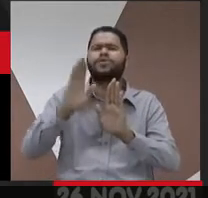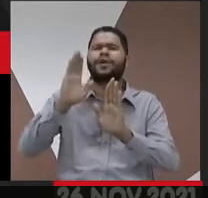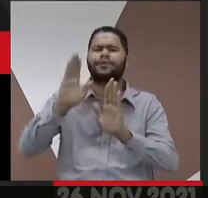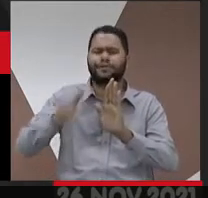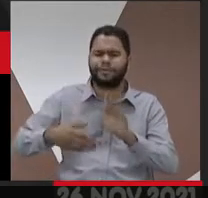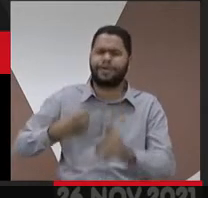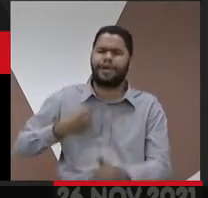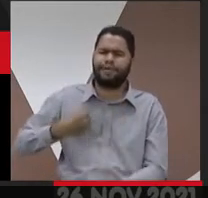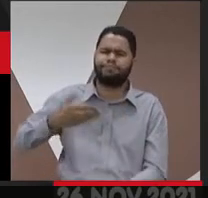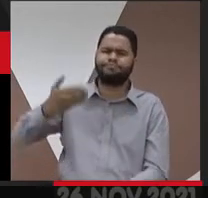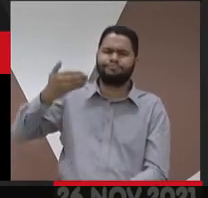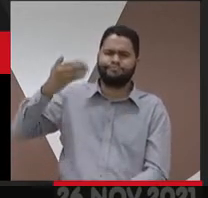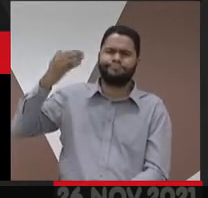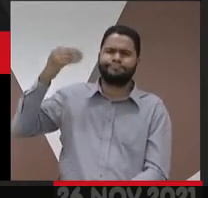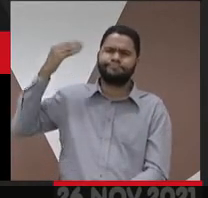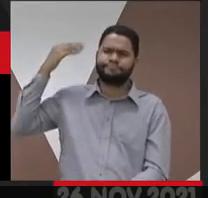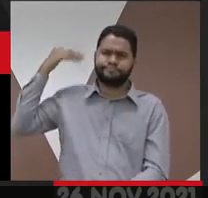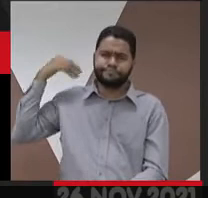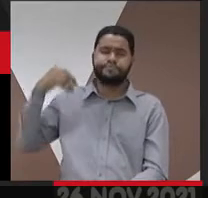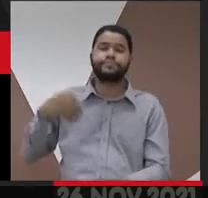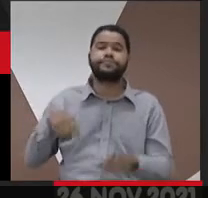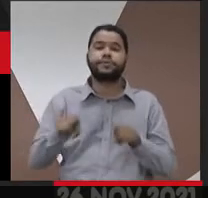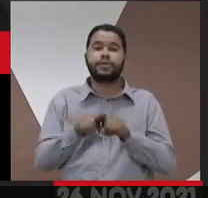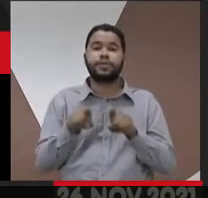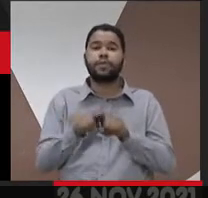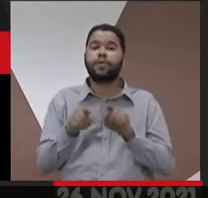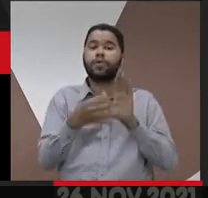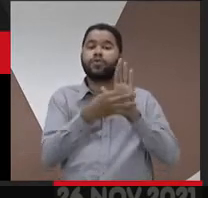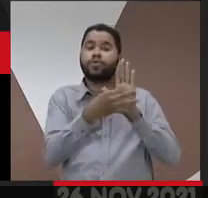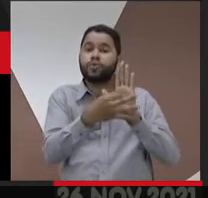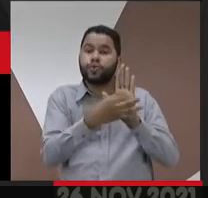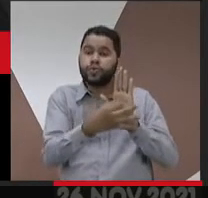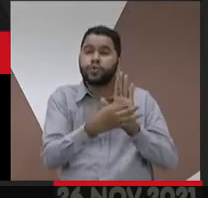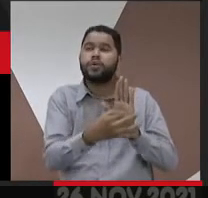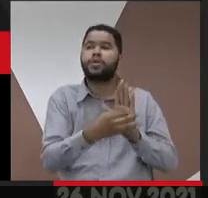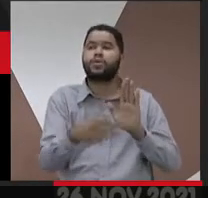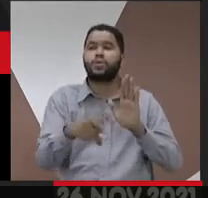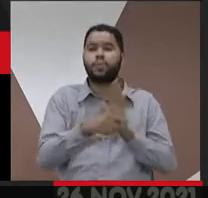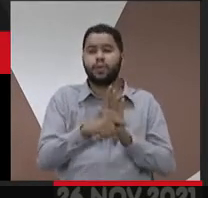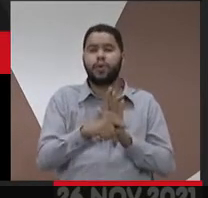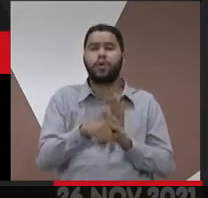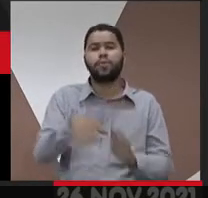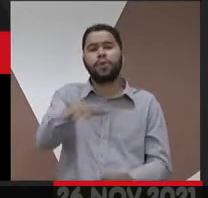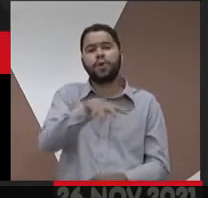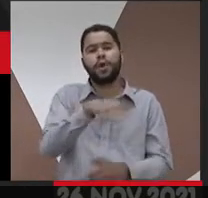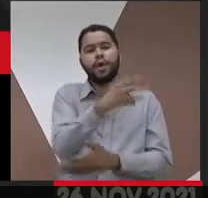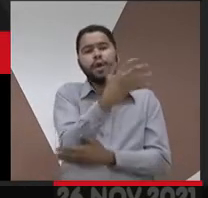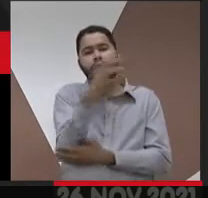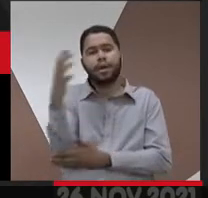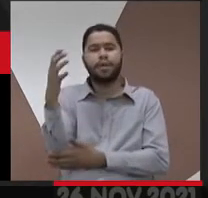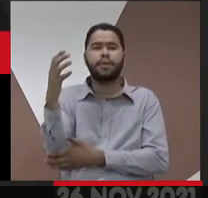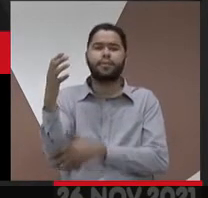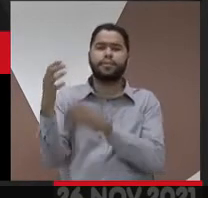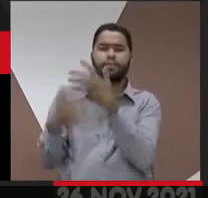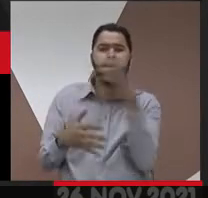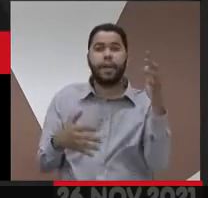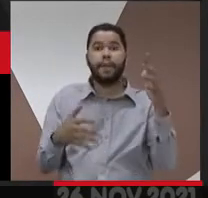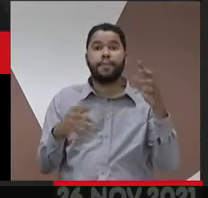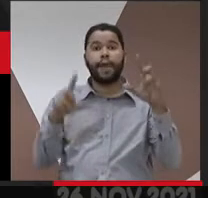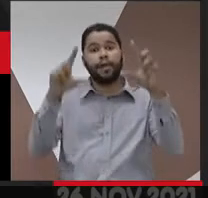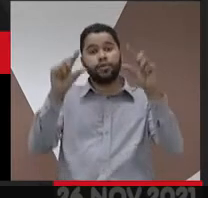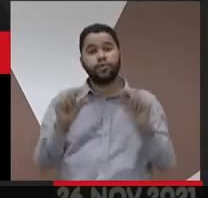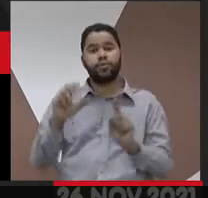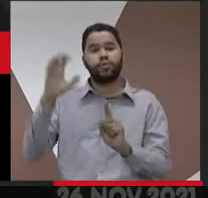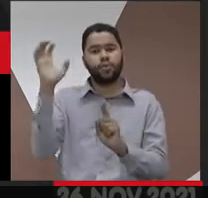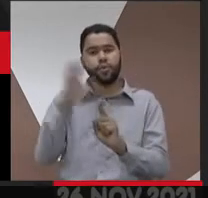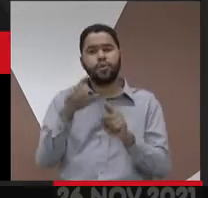existia no DENIT, né? E que foi sugerido pelas entidades ambientais para diminuir o impacto em Casa Branca,